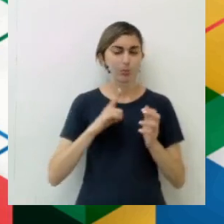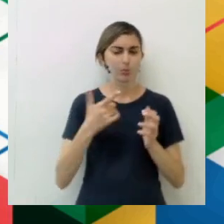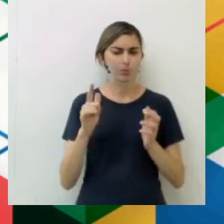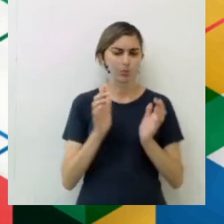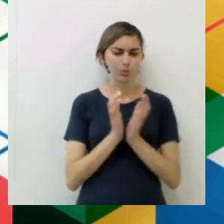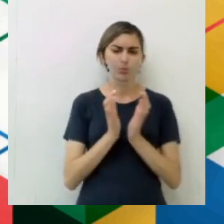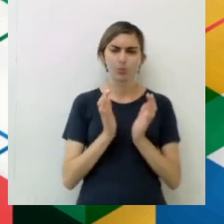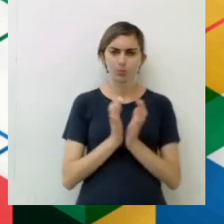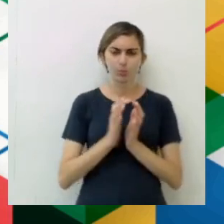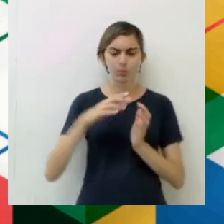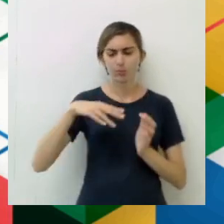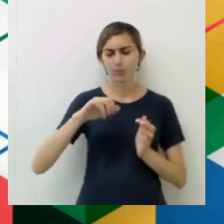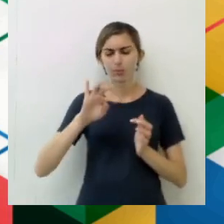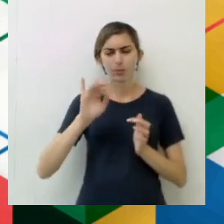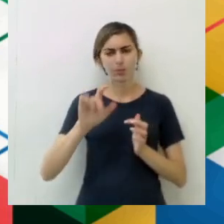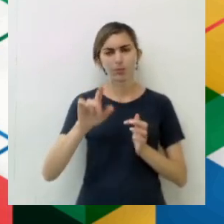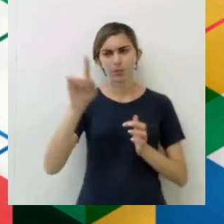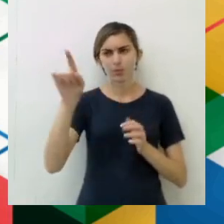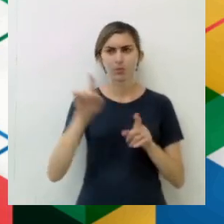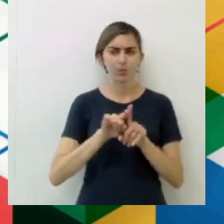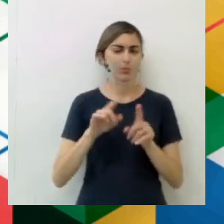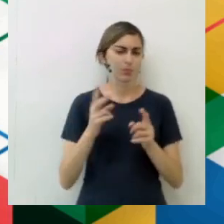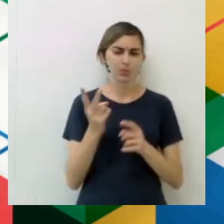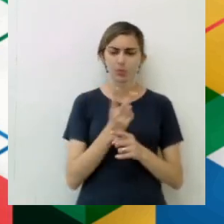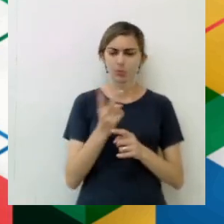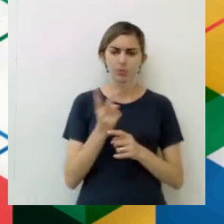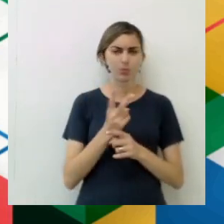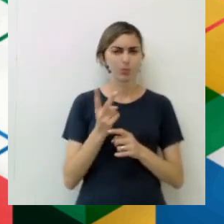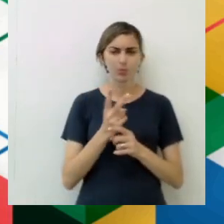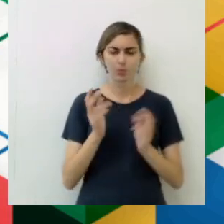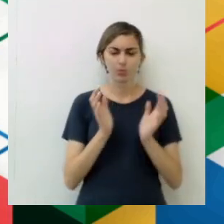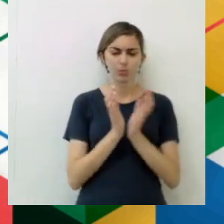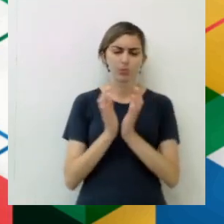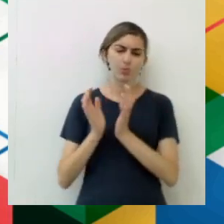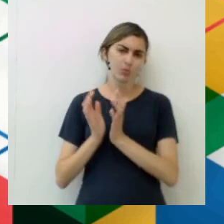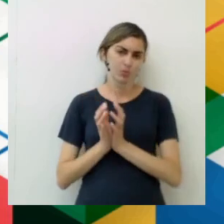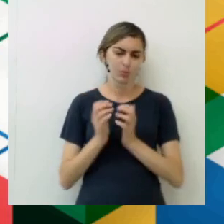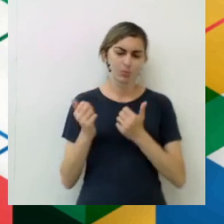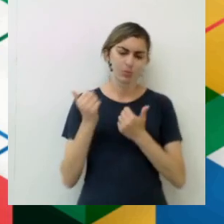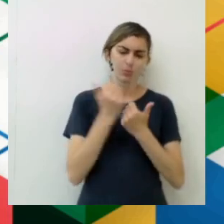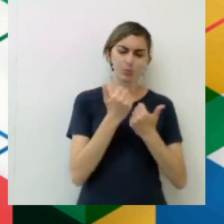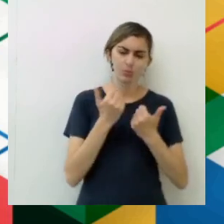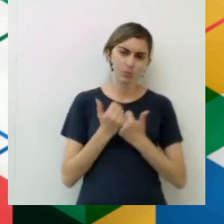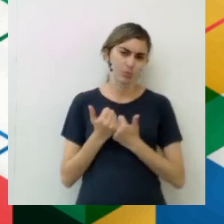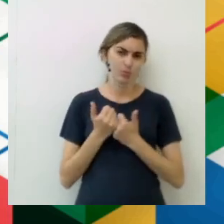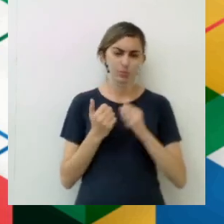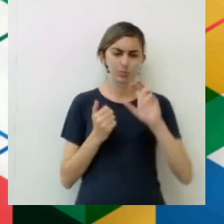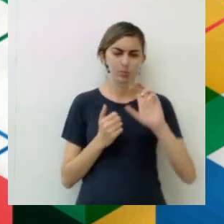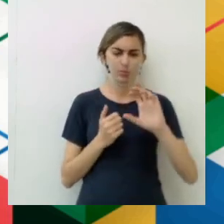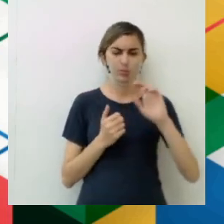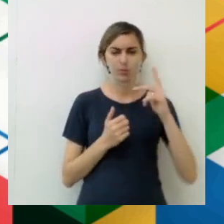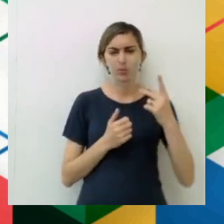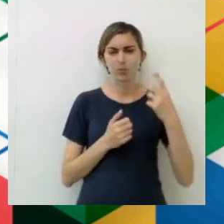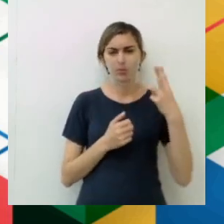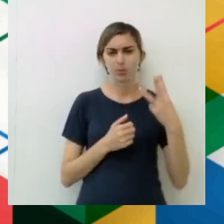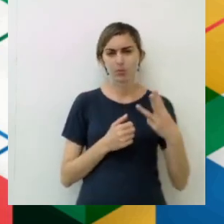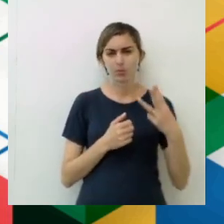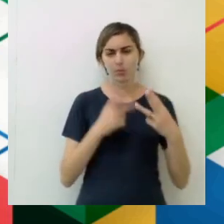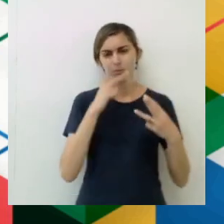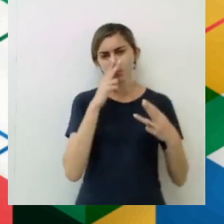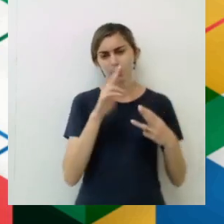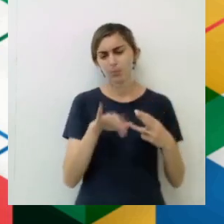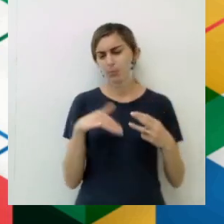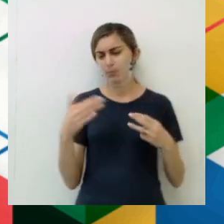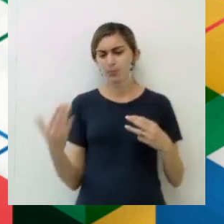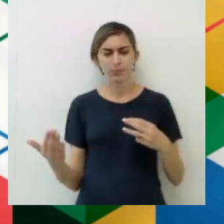grupo metil aqui também. Como esses dois grupos, substituindo aqui, esses dois CH3, estão do